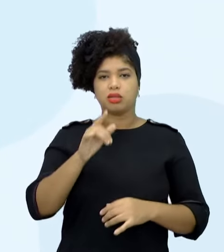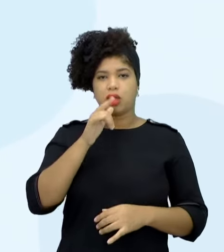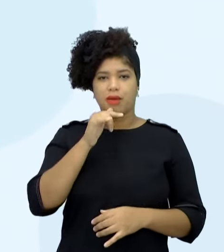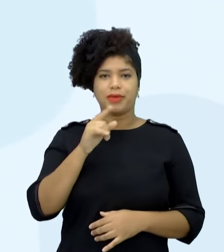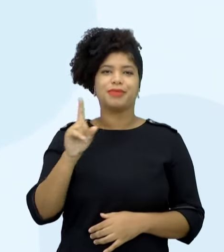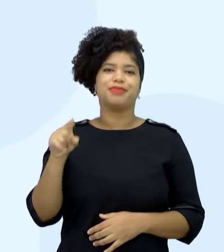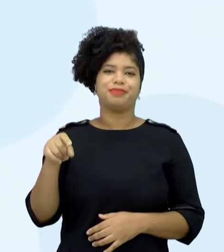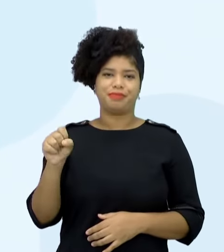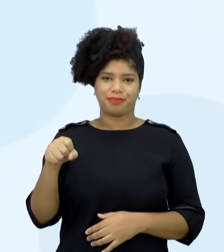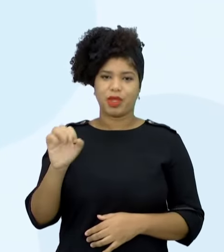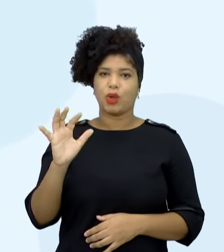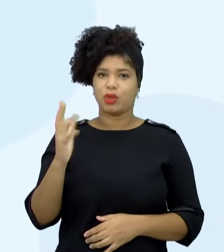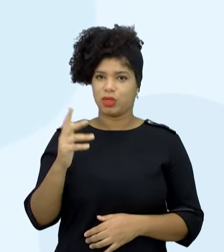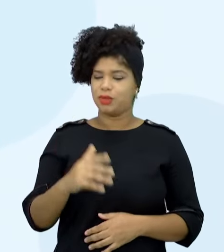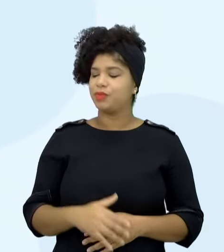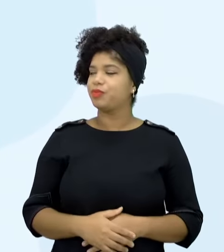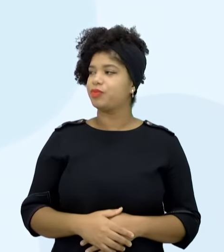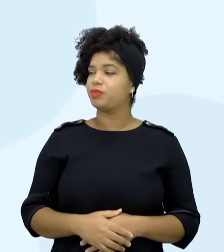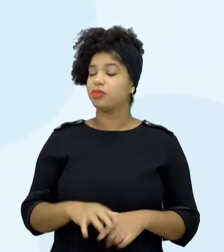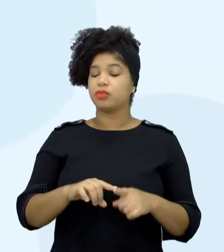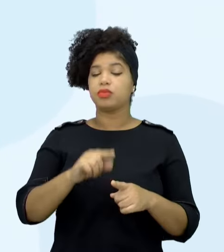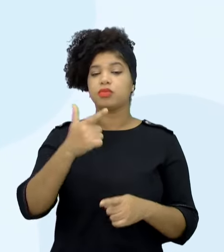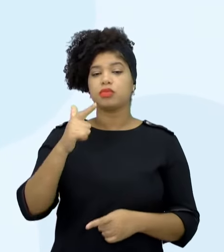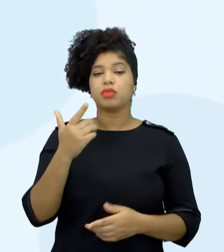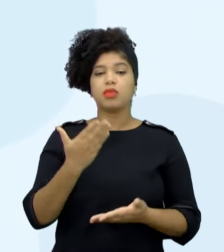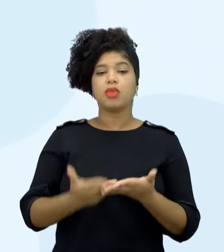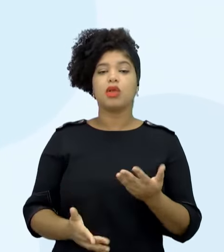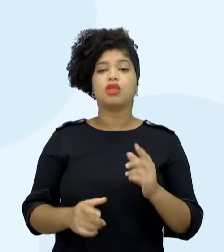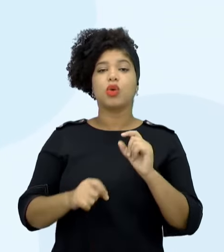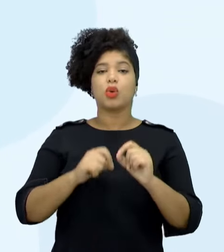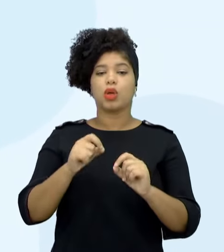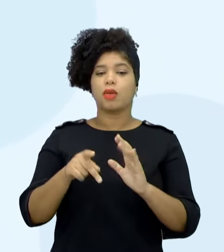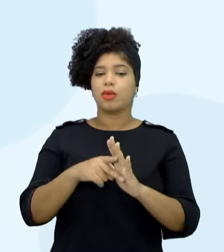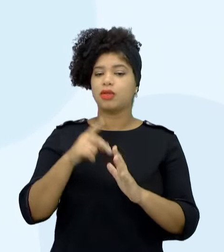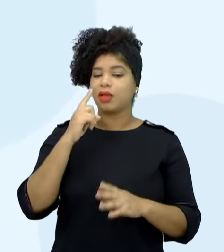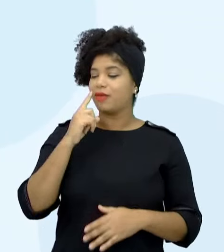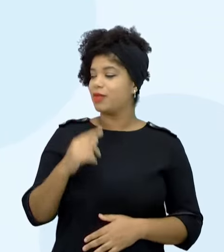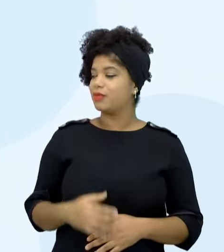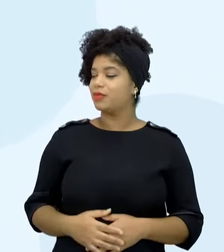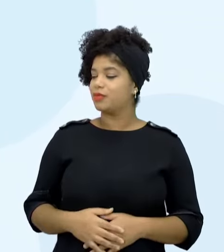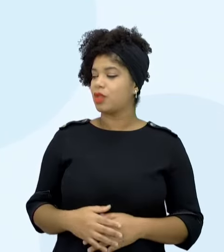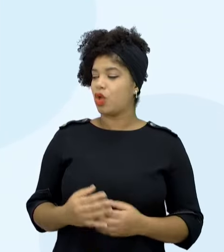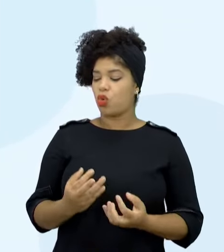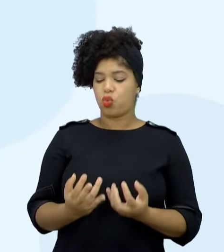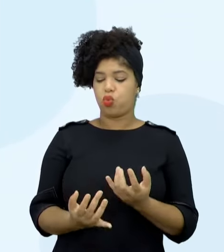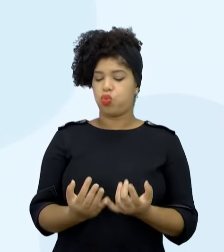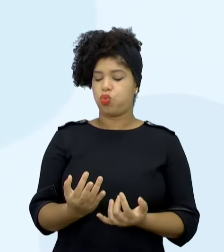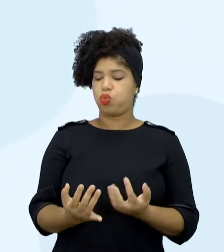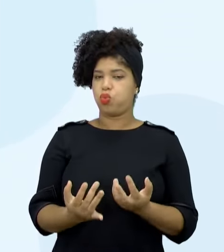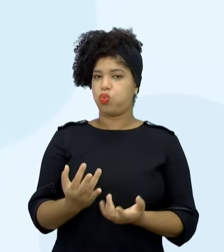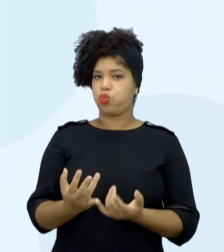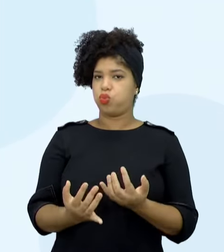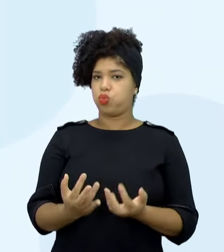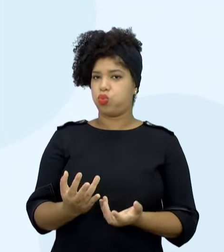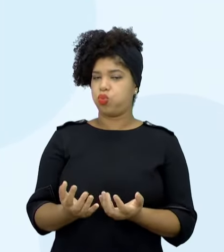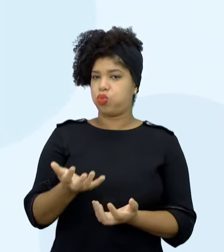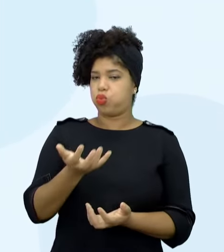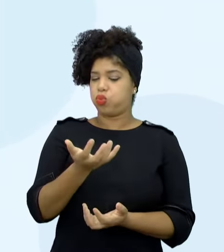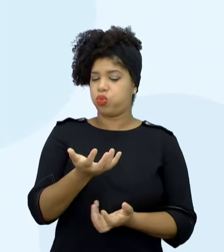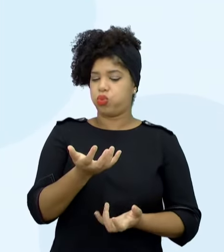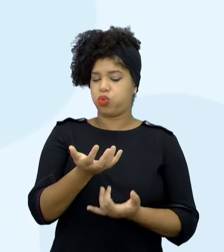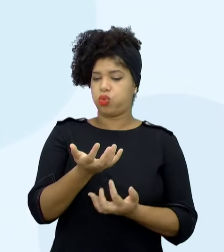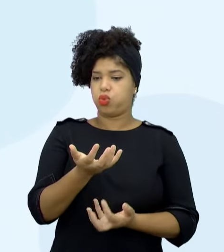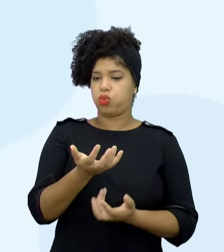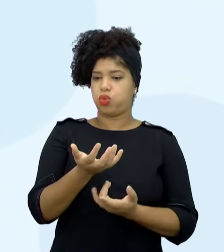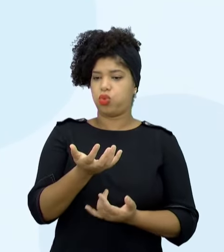né? Aqui eu tenho perda também do calor aqui nesse processo. Por quê? Porque eu preciso esquentar